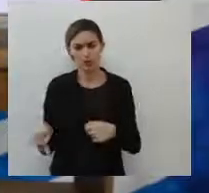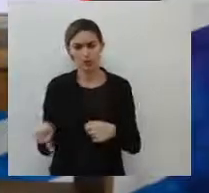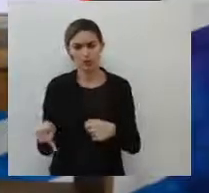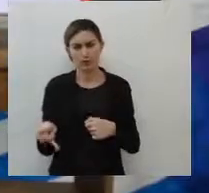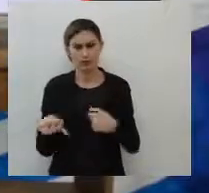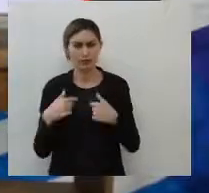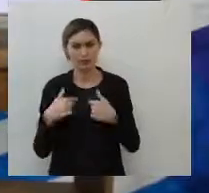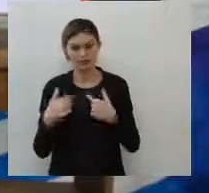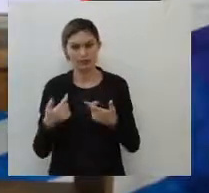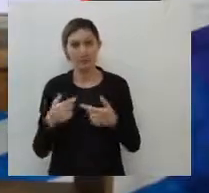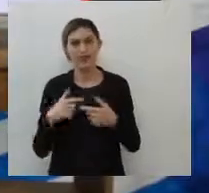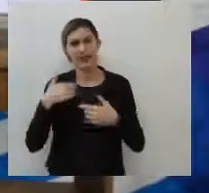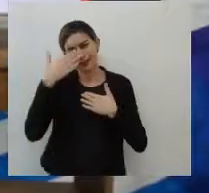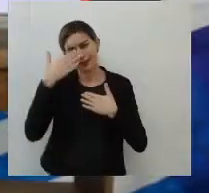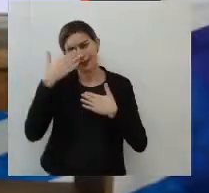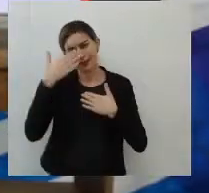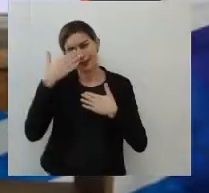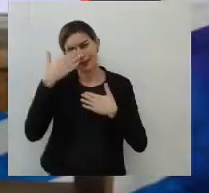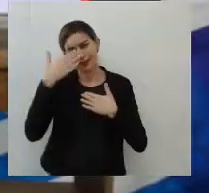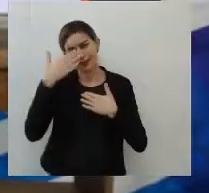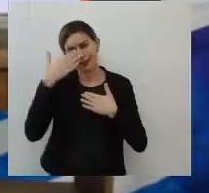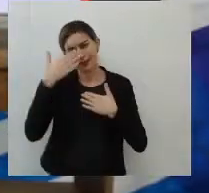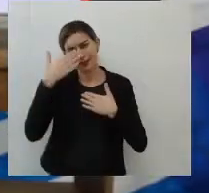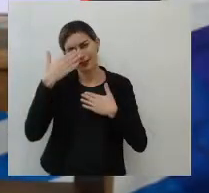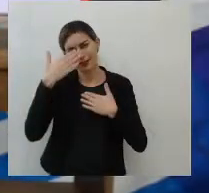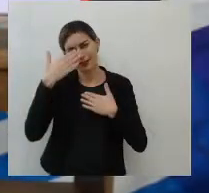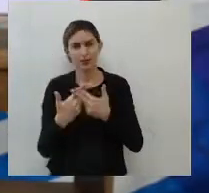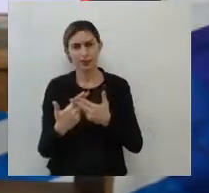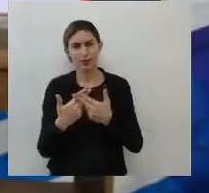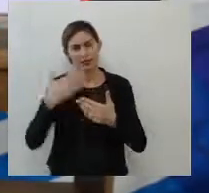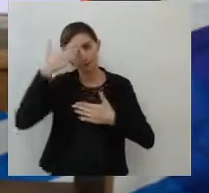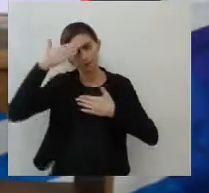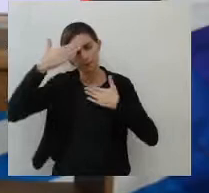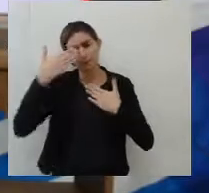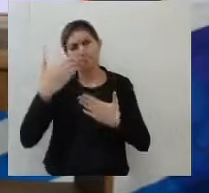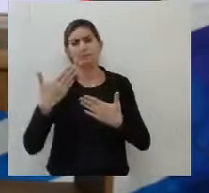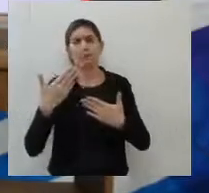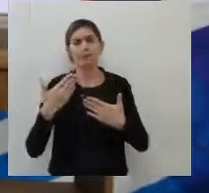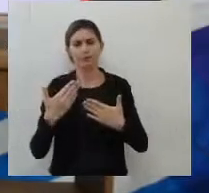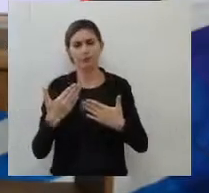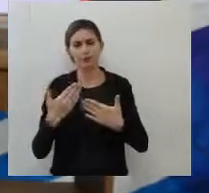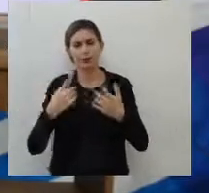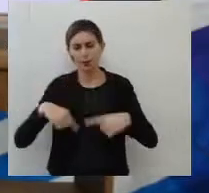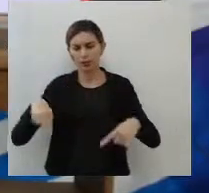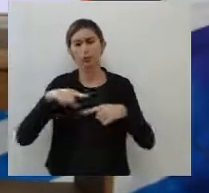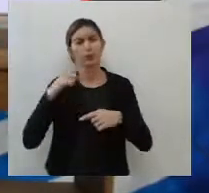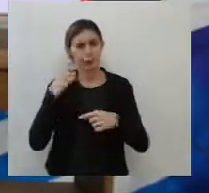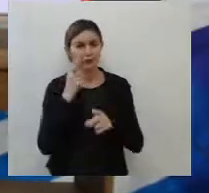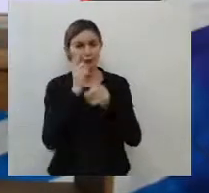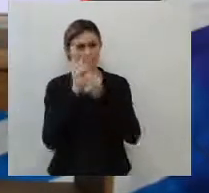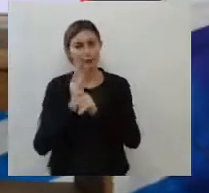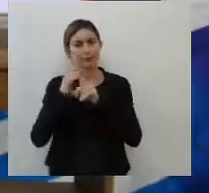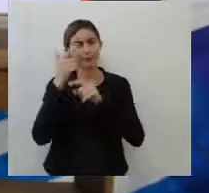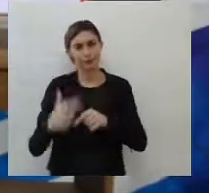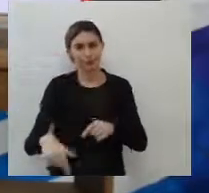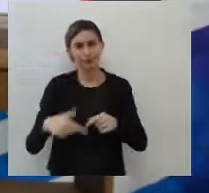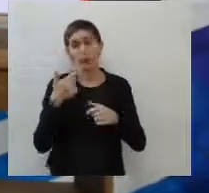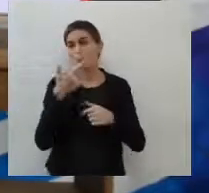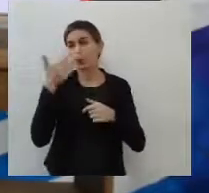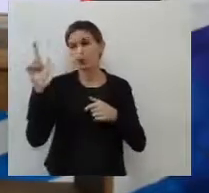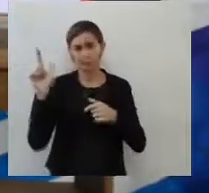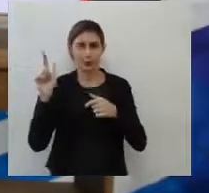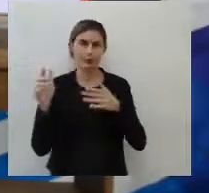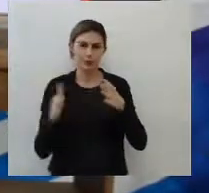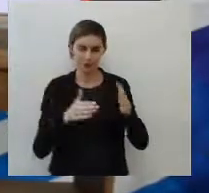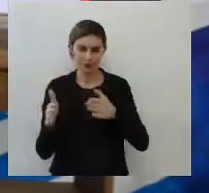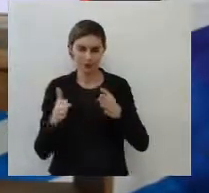Pimpão, agradeço pela sua paciência. Fico muito grato por isso. A gente ainda vai se ver, mas numa outra história, no